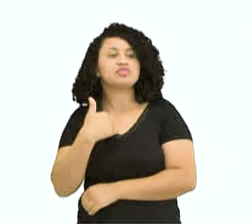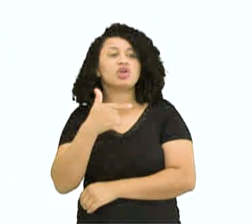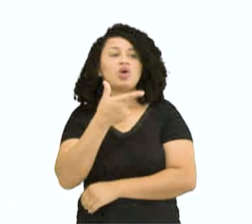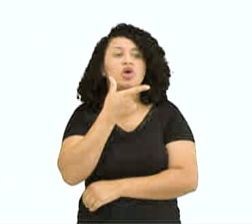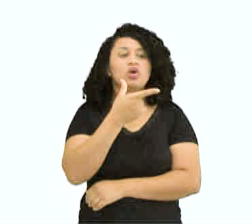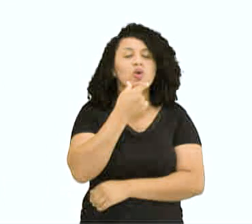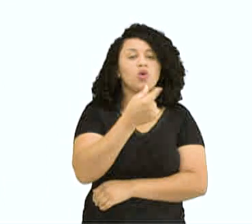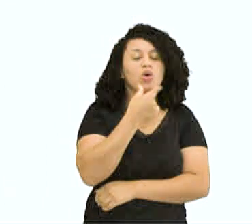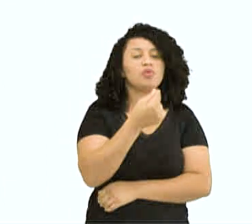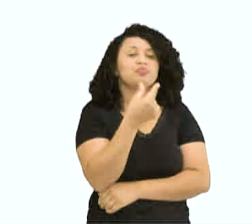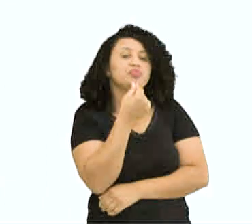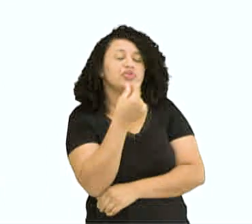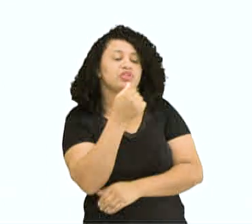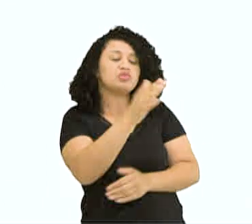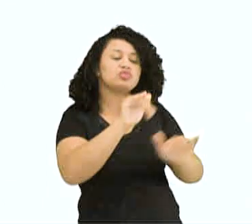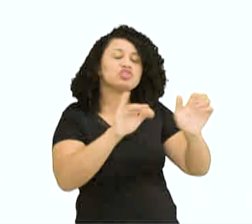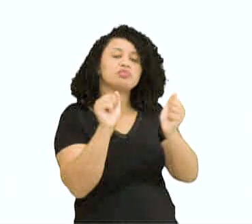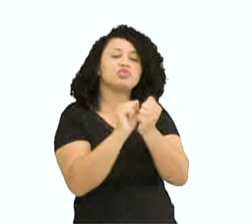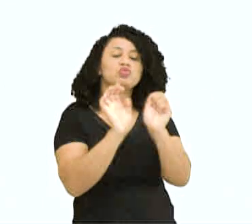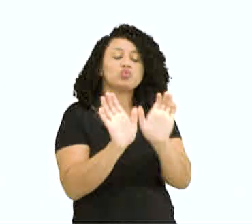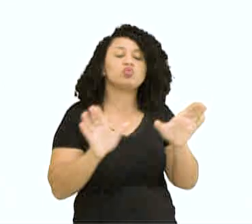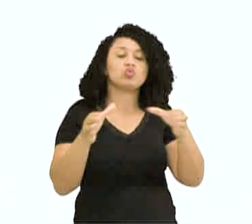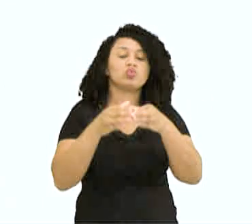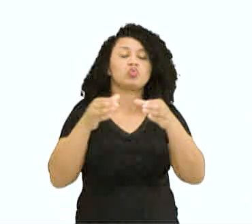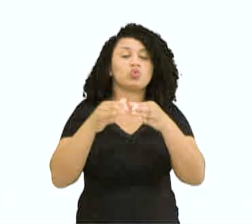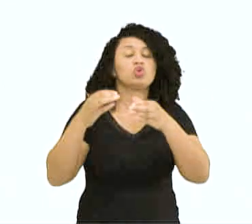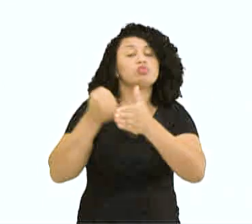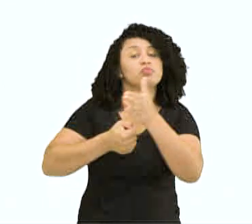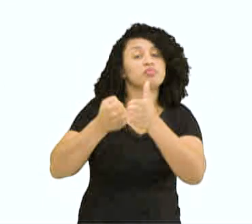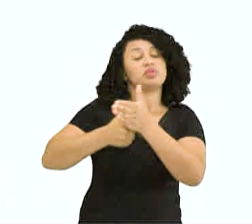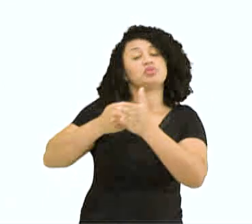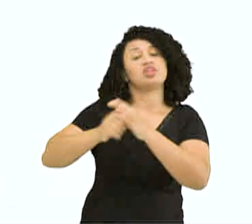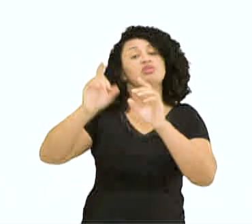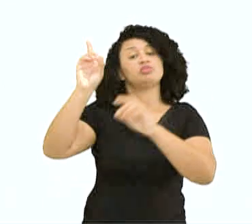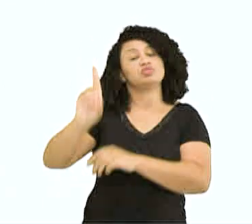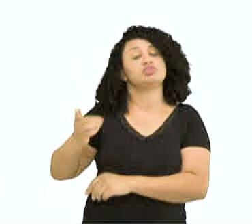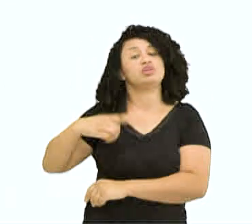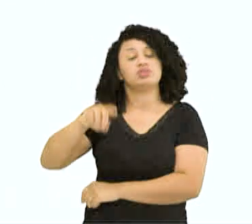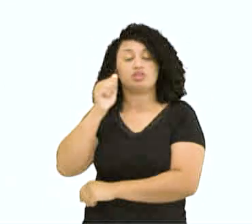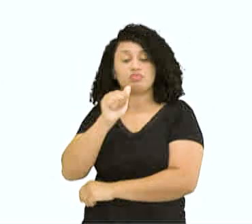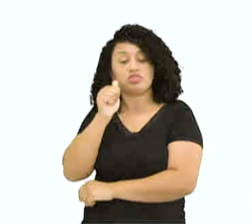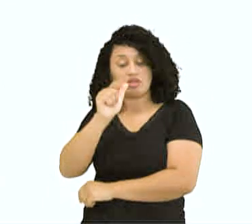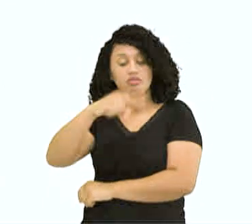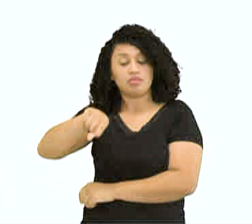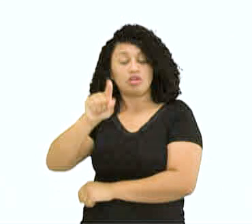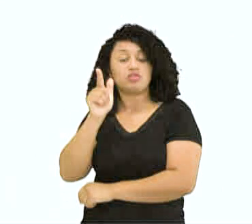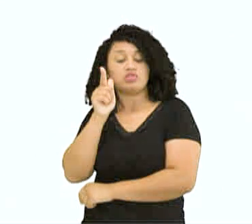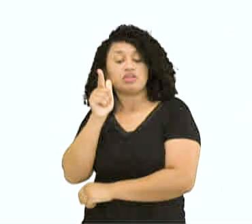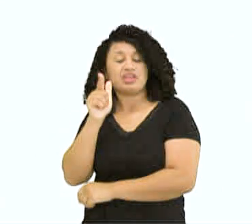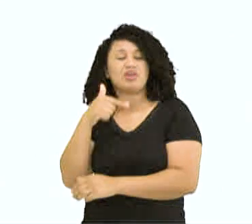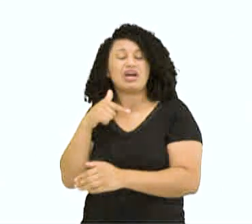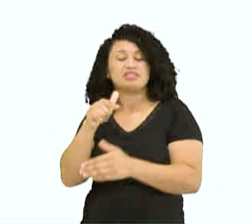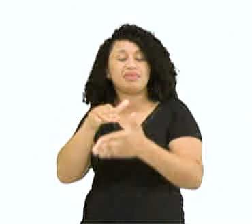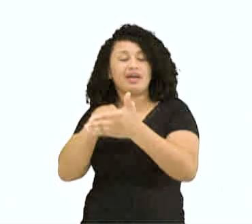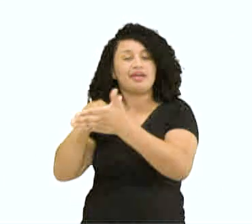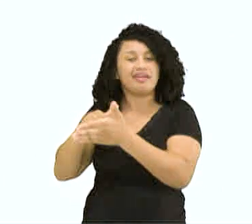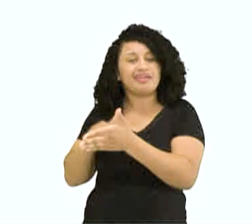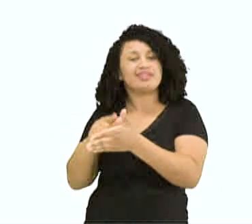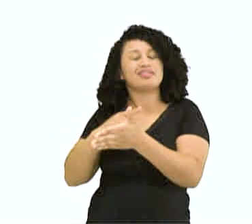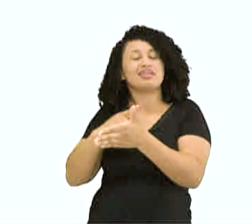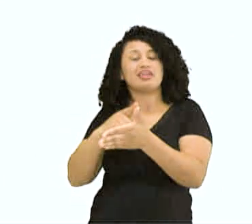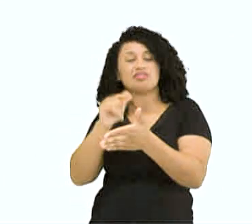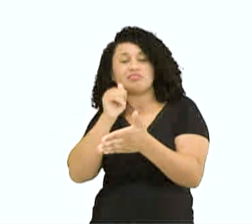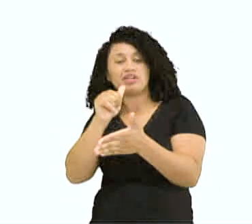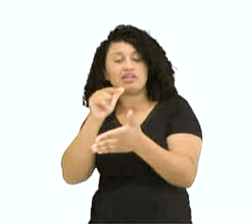na remoção das barreiras sociais e culturais que impedem as mulheres de atingir seu potencial e a organizar